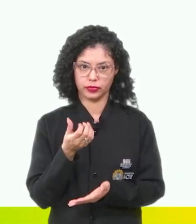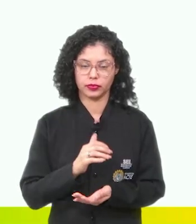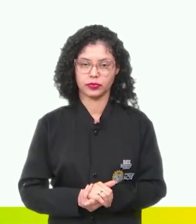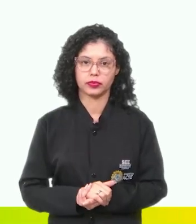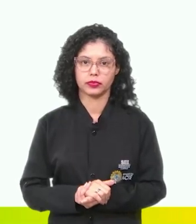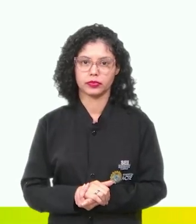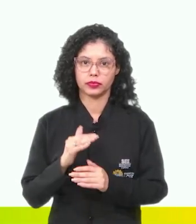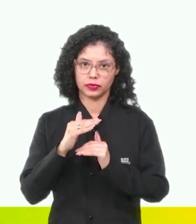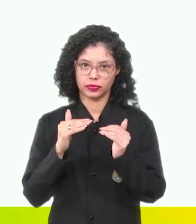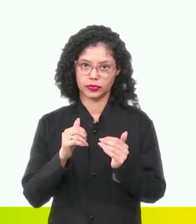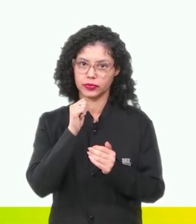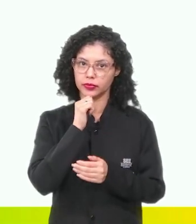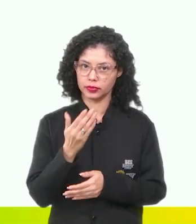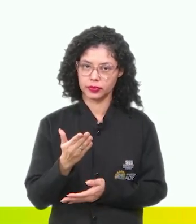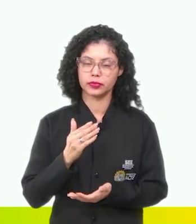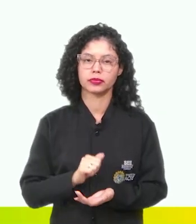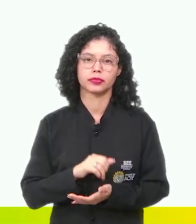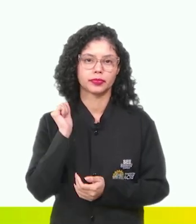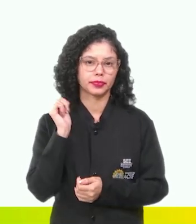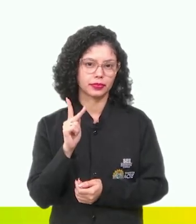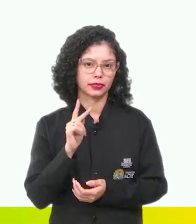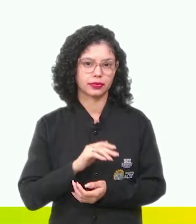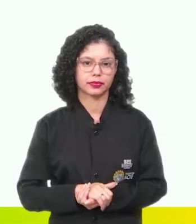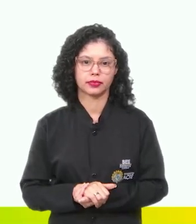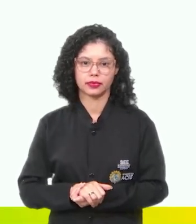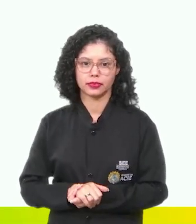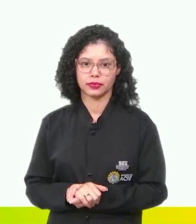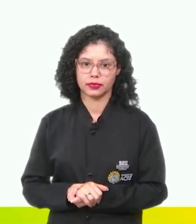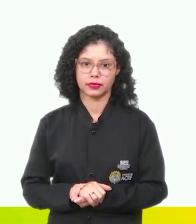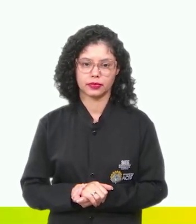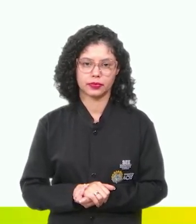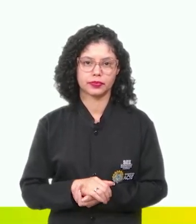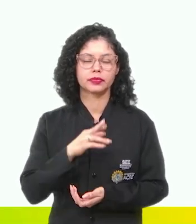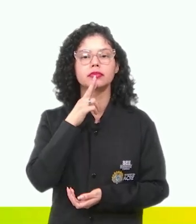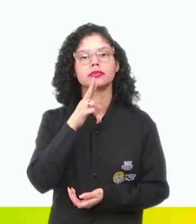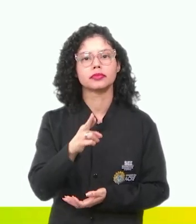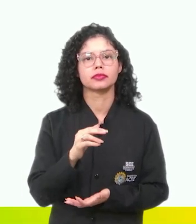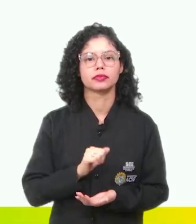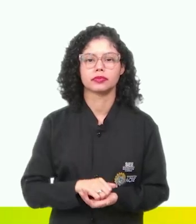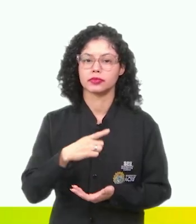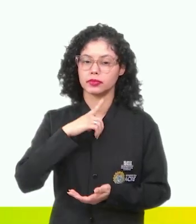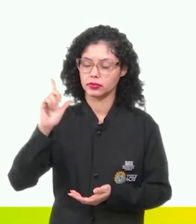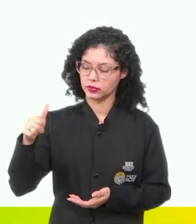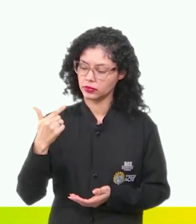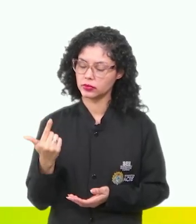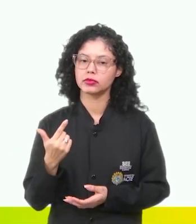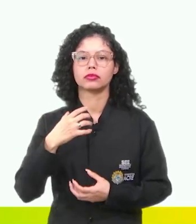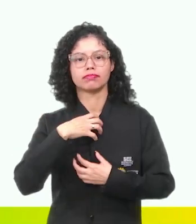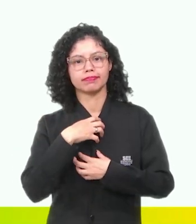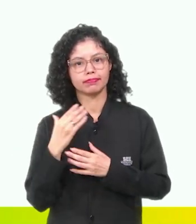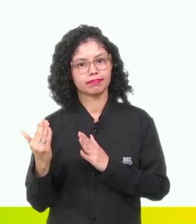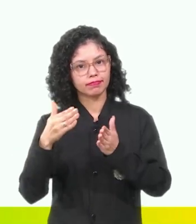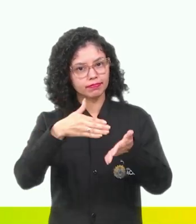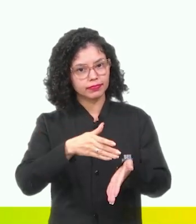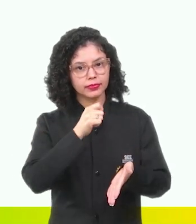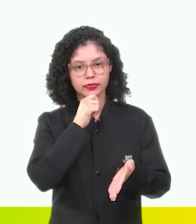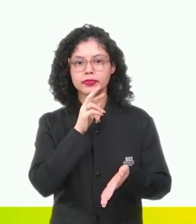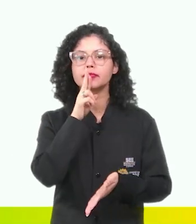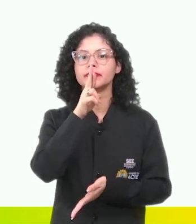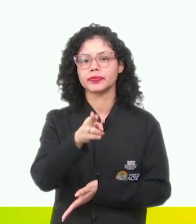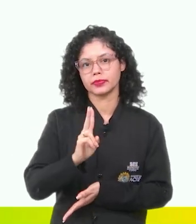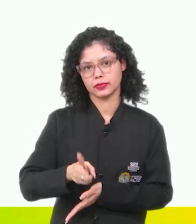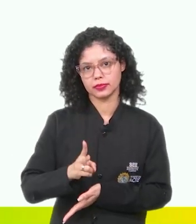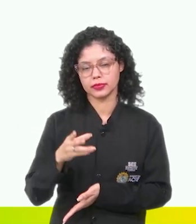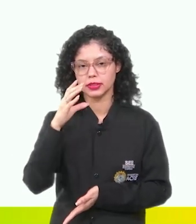tá tudinho aí pra vocês, tá bom? Todos esses resultados aí. Existe outro jeito de chegar a esse mesmo resultado